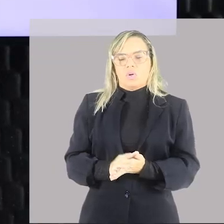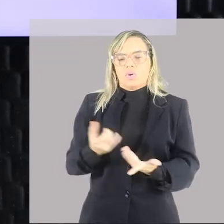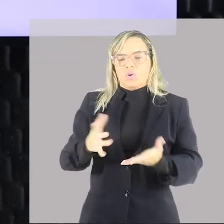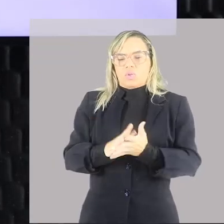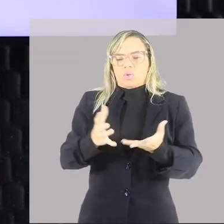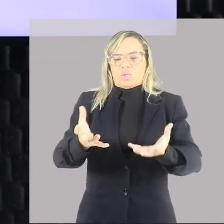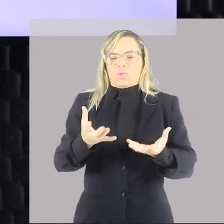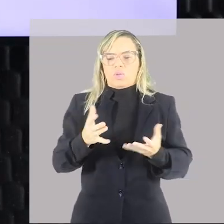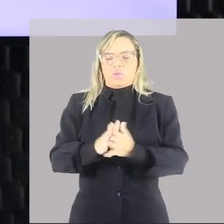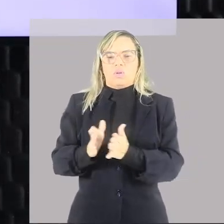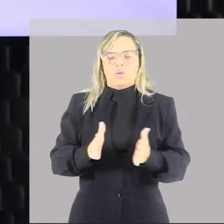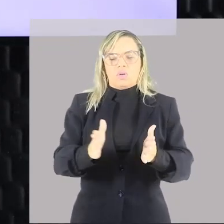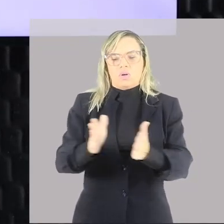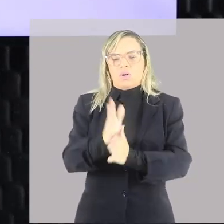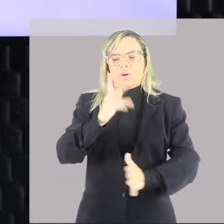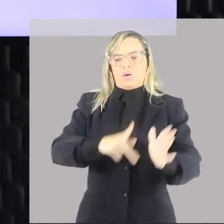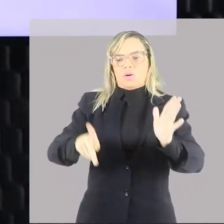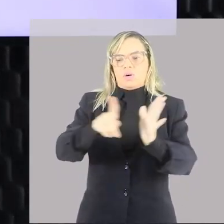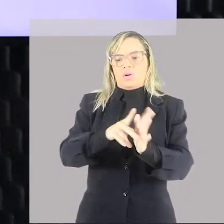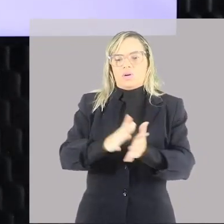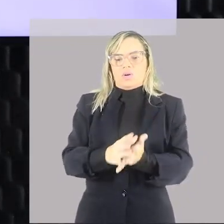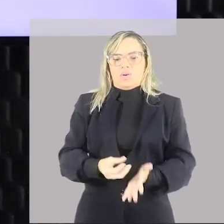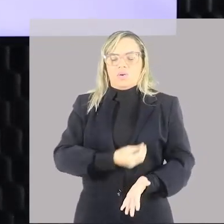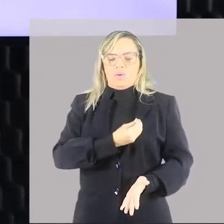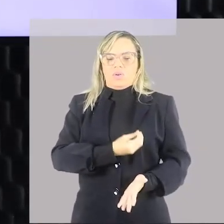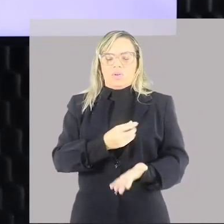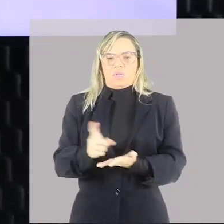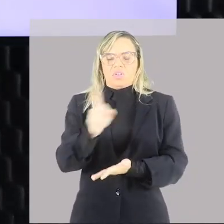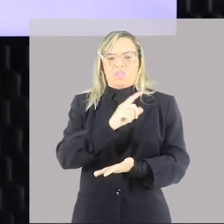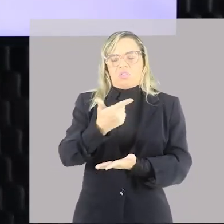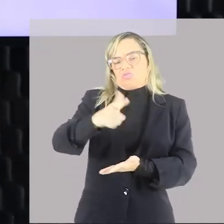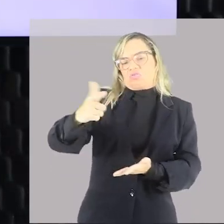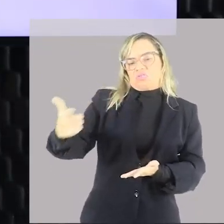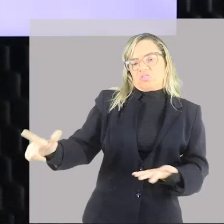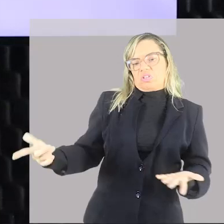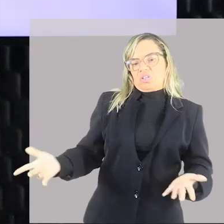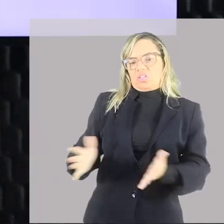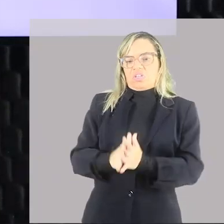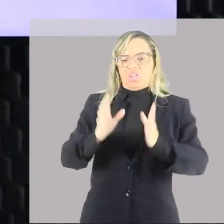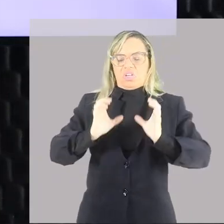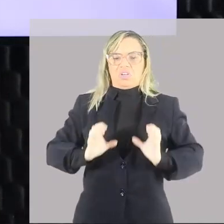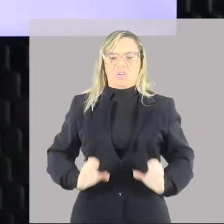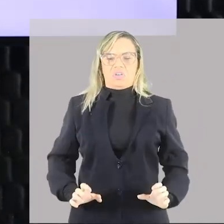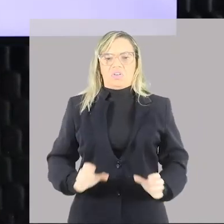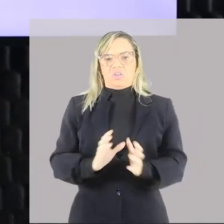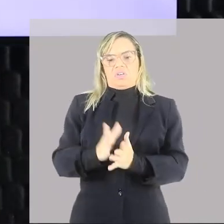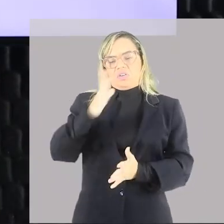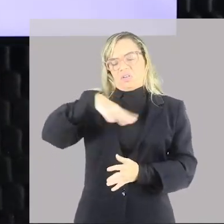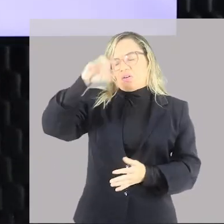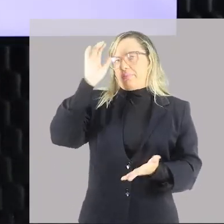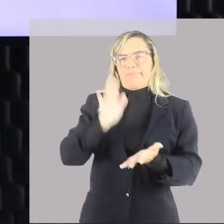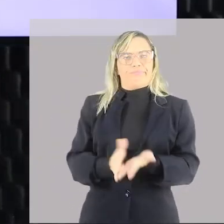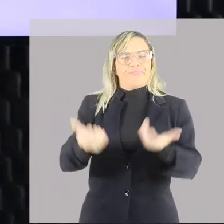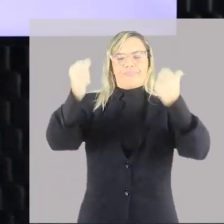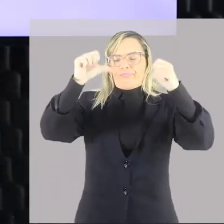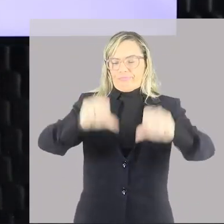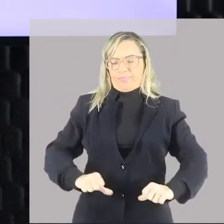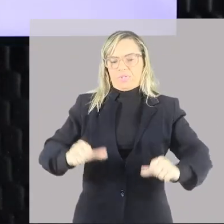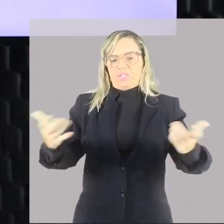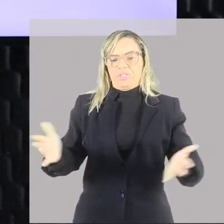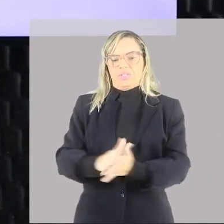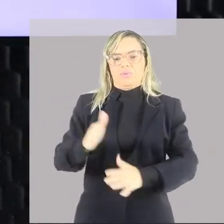vida de modo antiético. Piorou agora, antiético não seria, era melhor um modo de vida